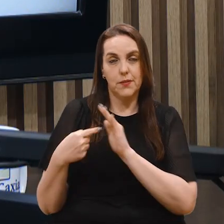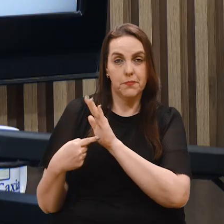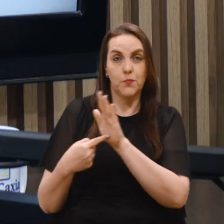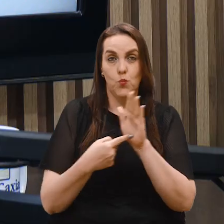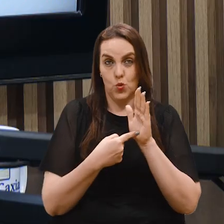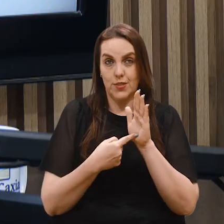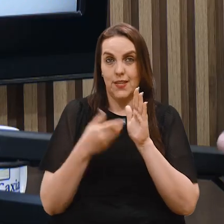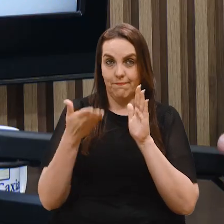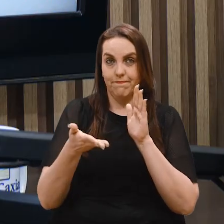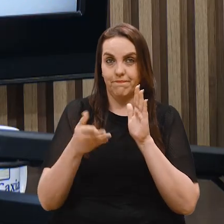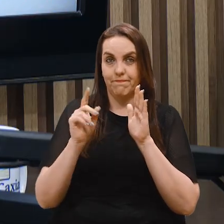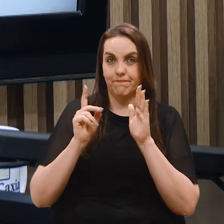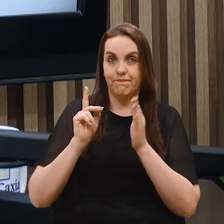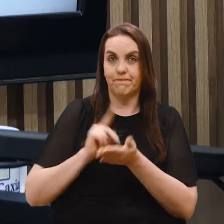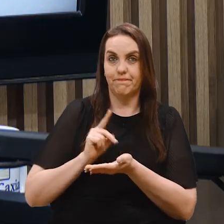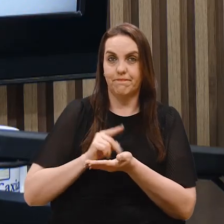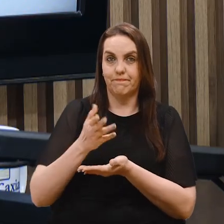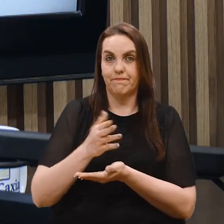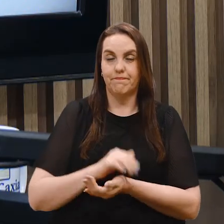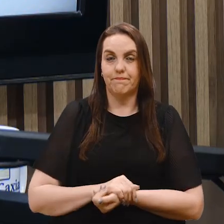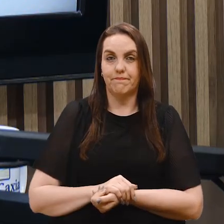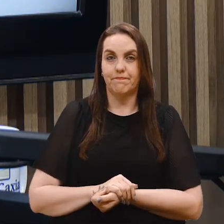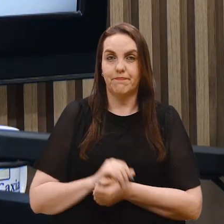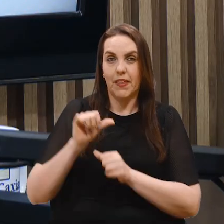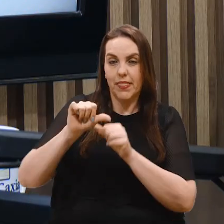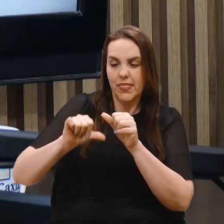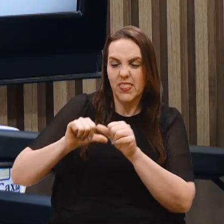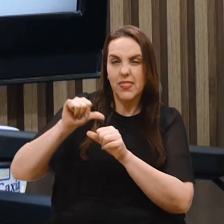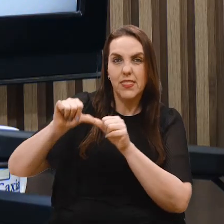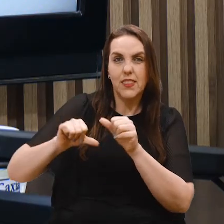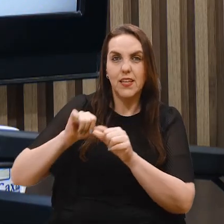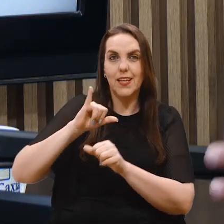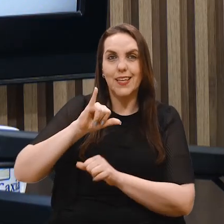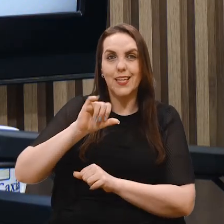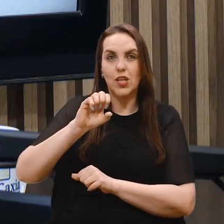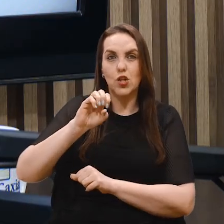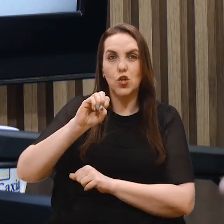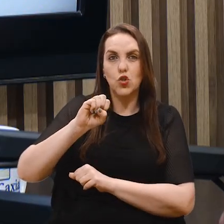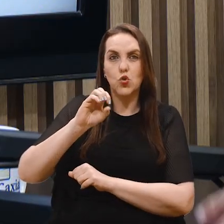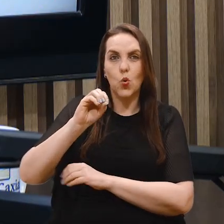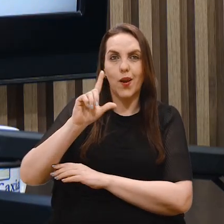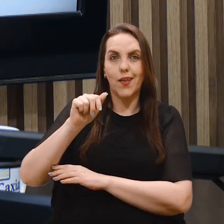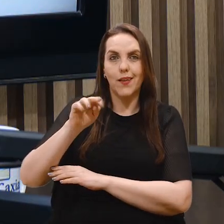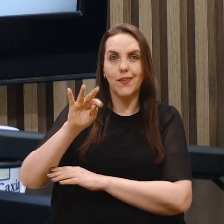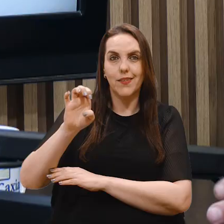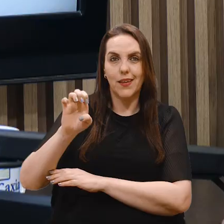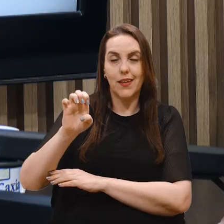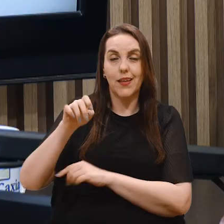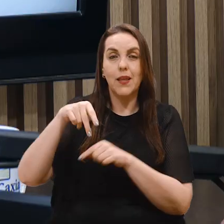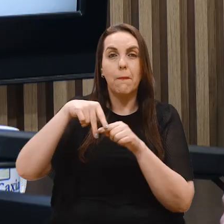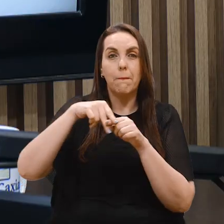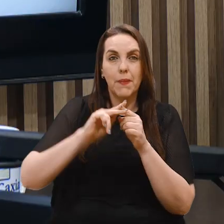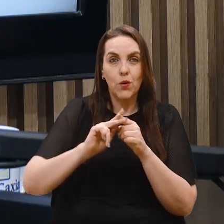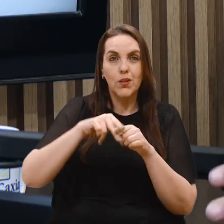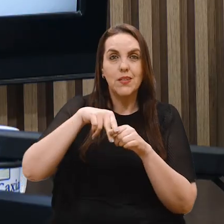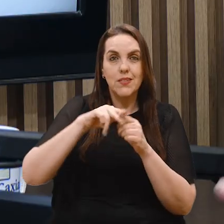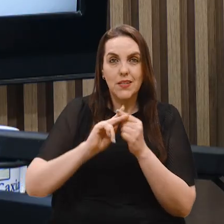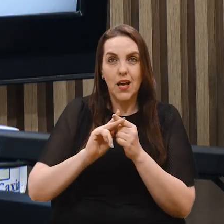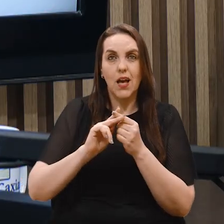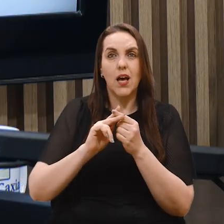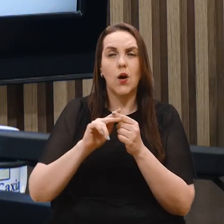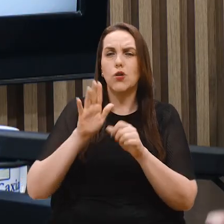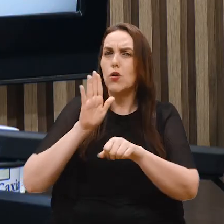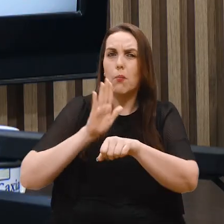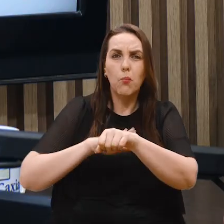ali. Aquele isolante que eles usam é algo, quando estão fazendo uma manutenção, é uma coisa de